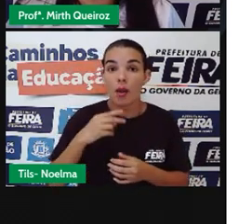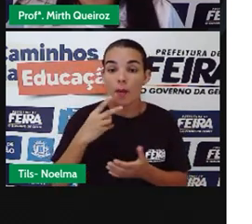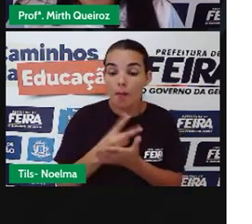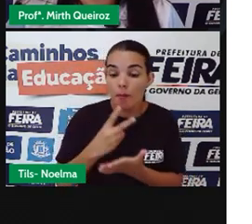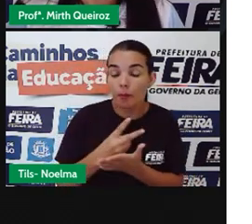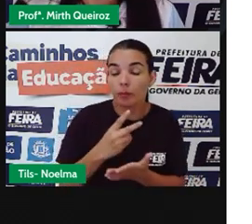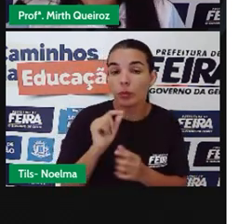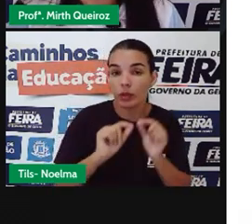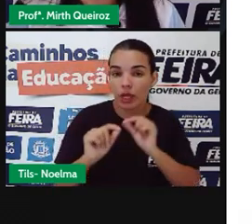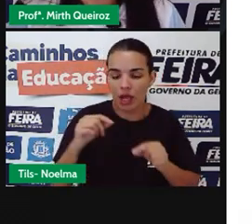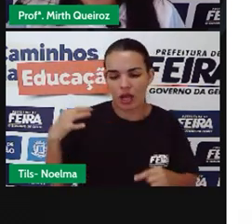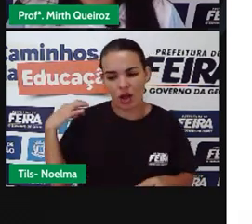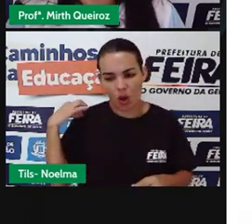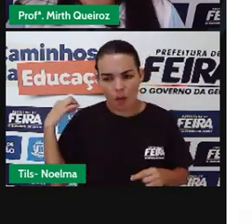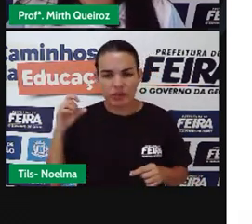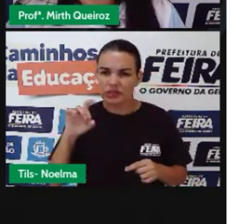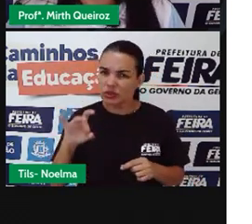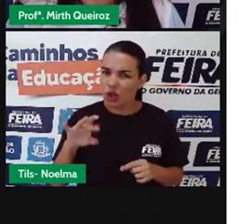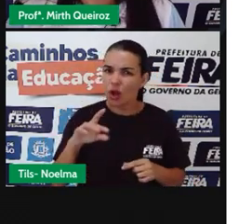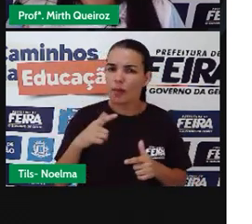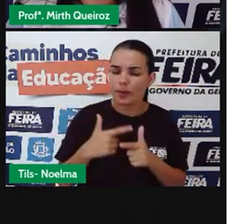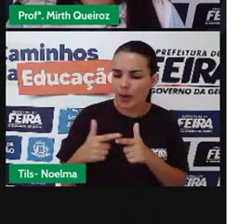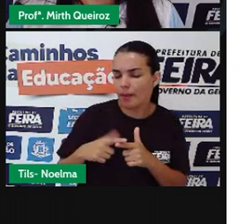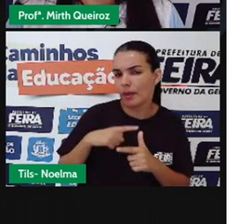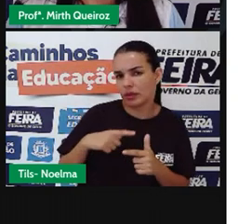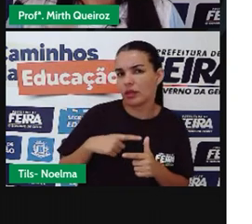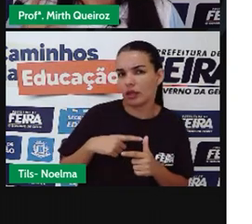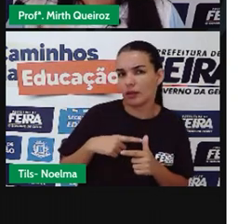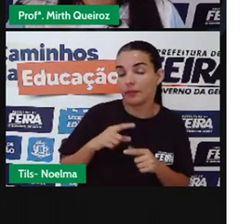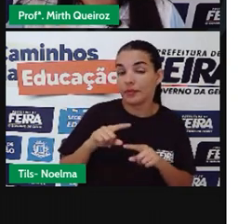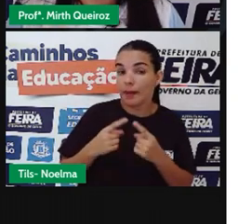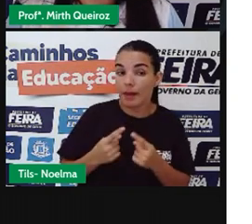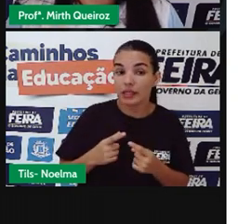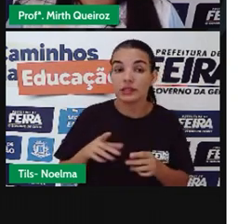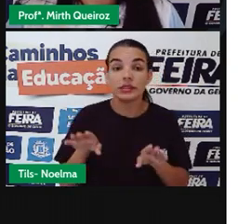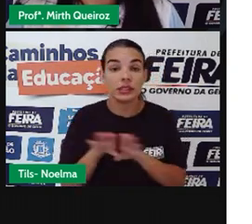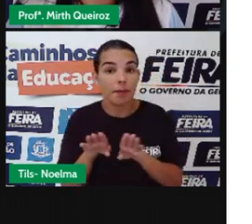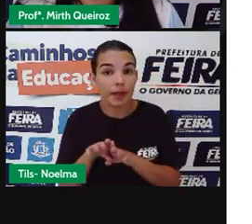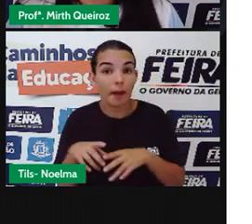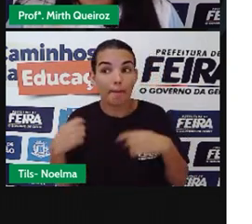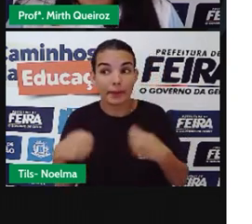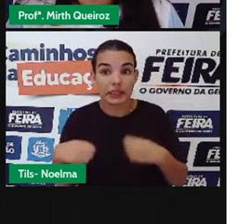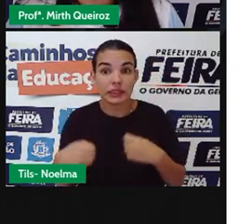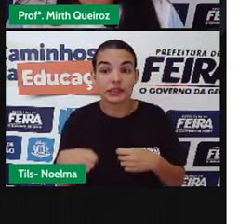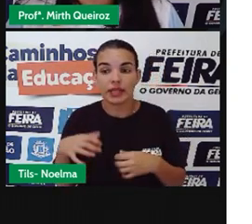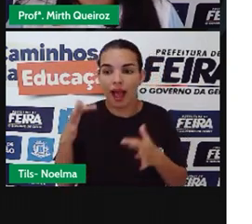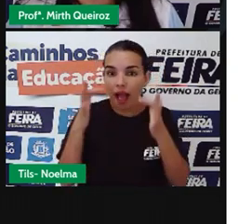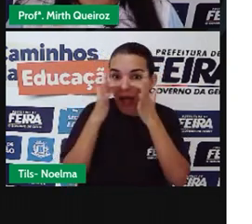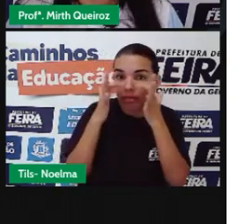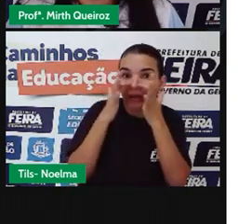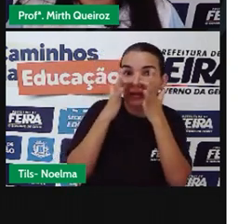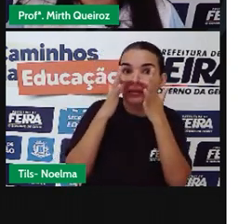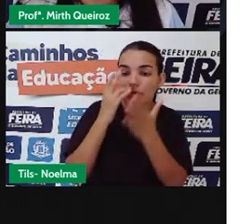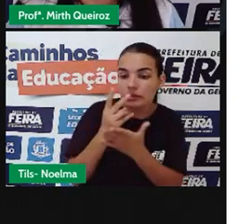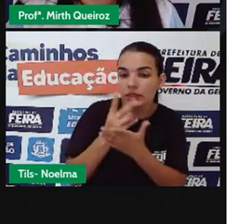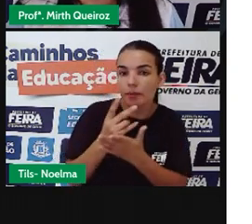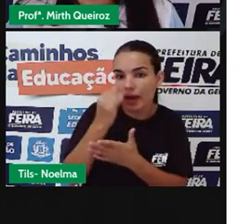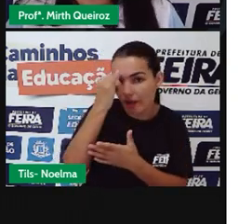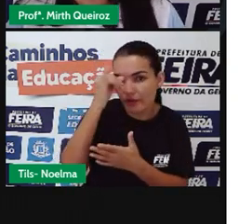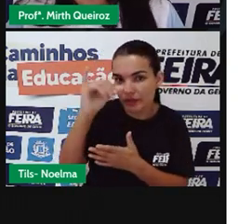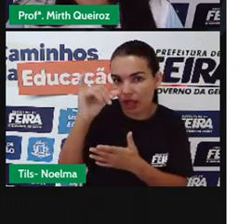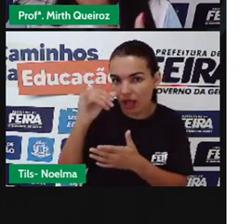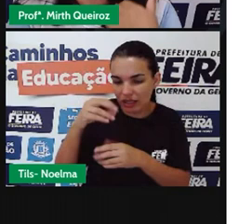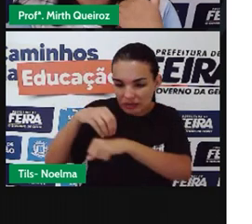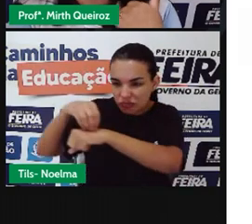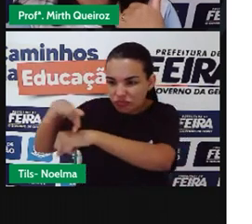ocorre sem contaminadas né mas vale para você ver se é essa mesmo